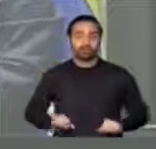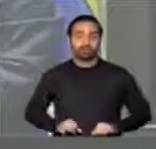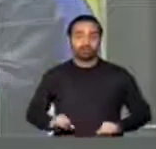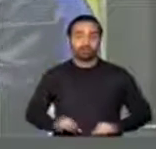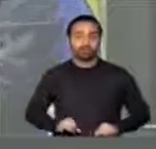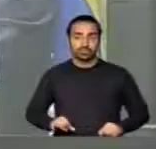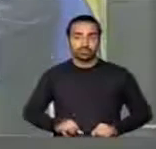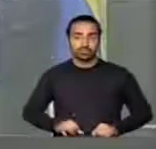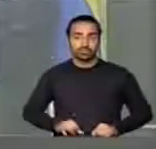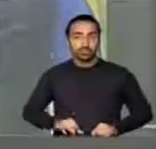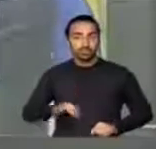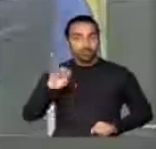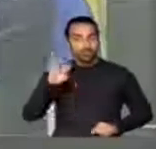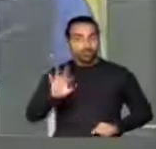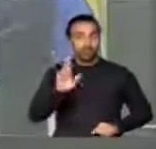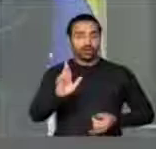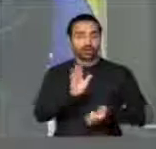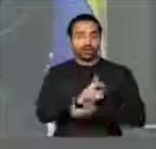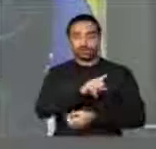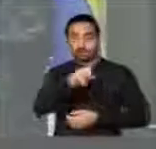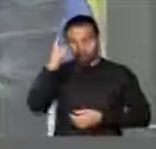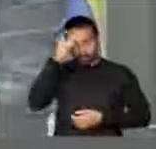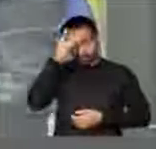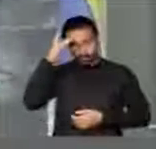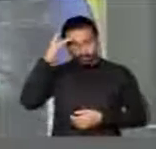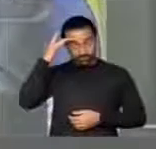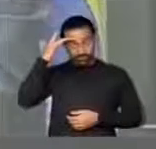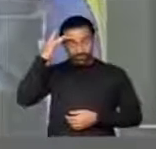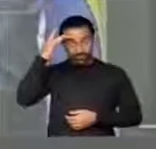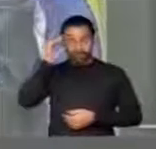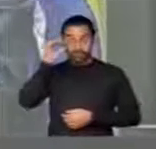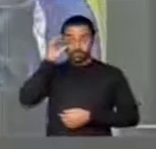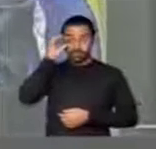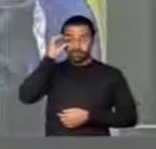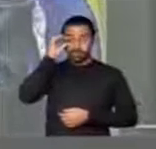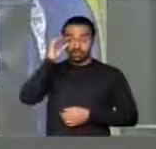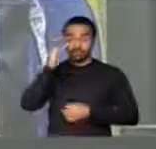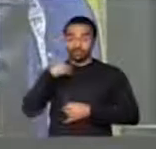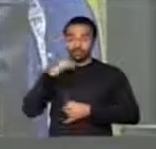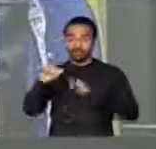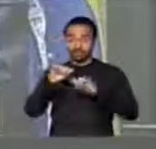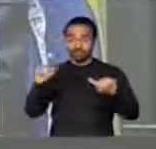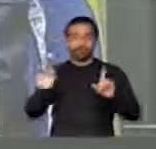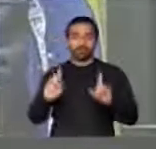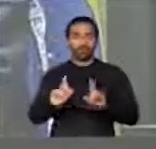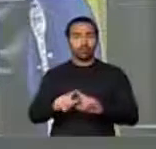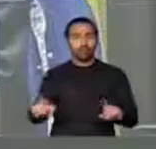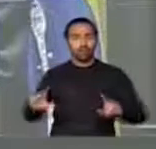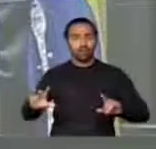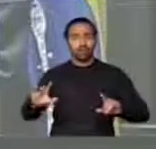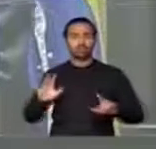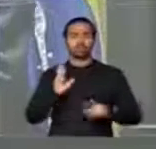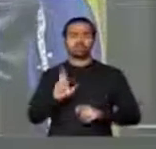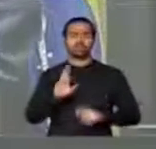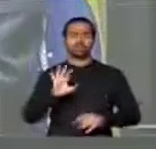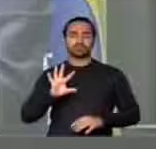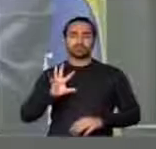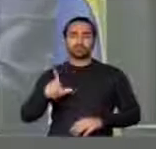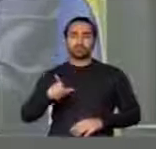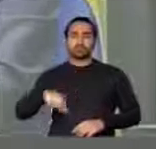não apenas em nome daqueles a quem se destina, mas em nome de todos nós, em